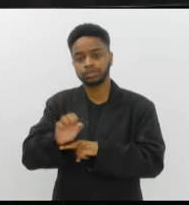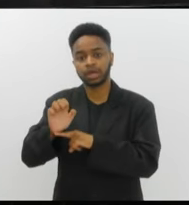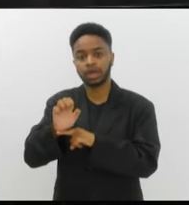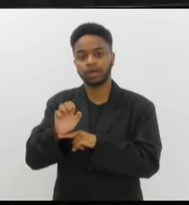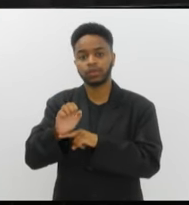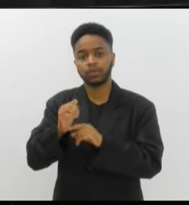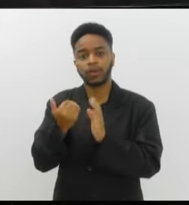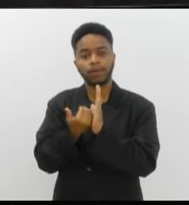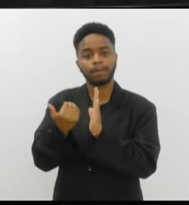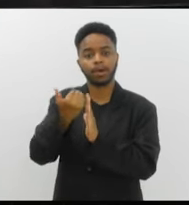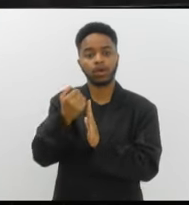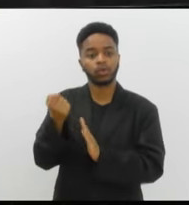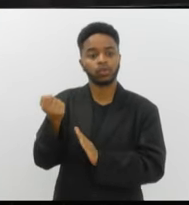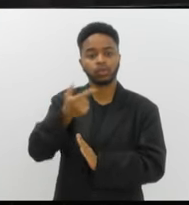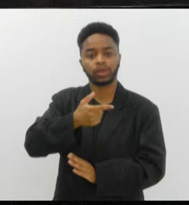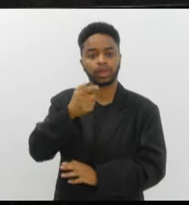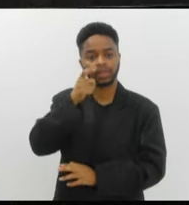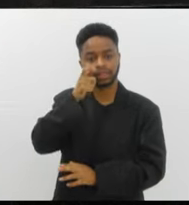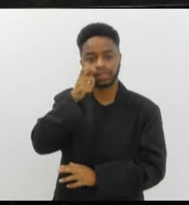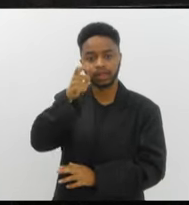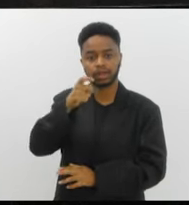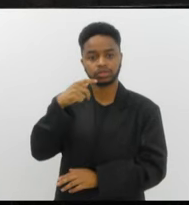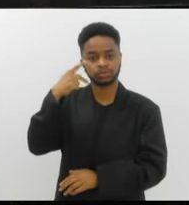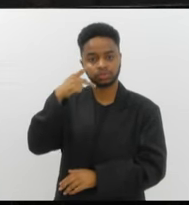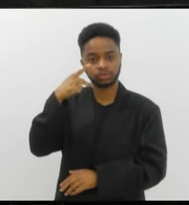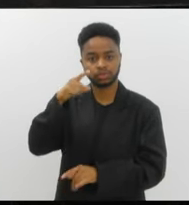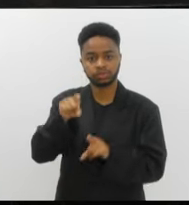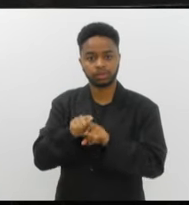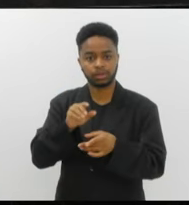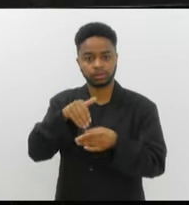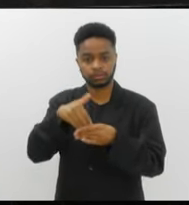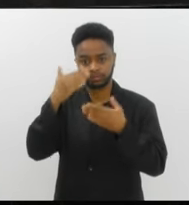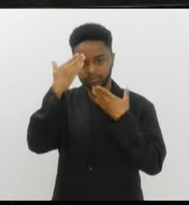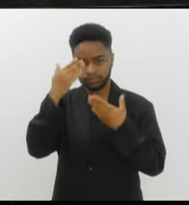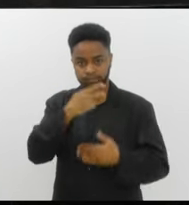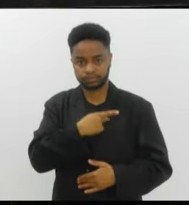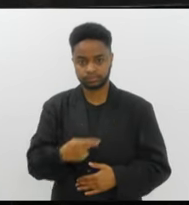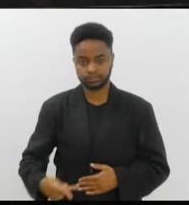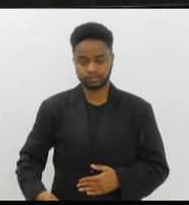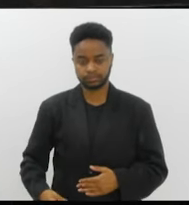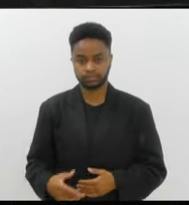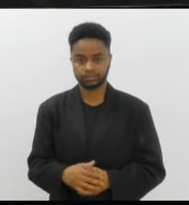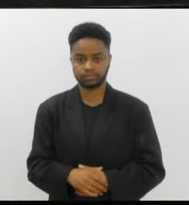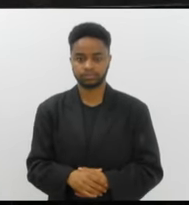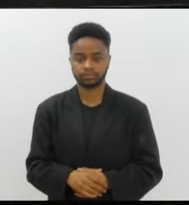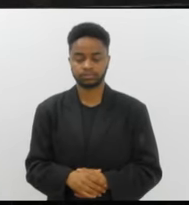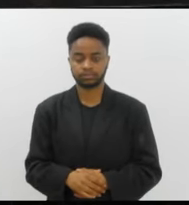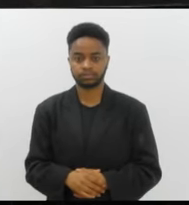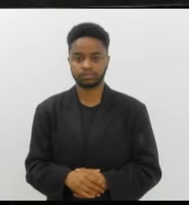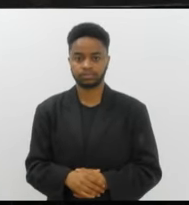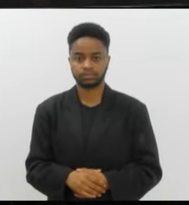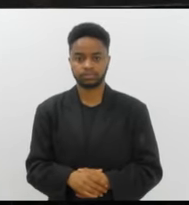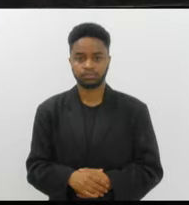os interesses políticos eleitorais. Muito obrigado, senhora presidente.